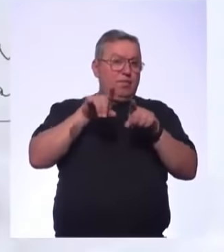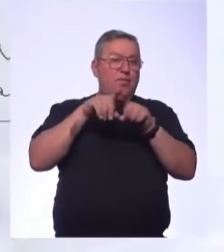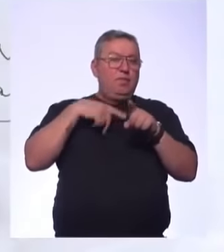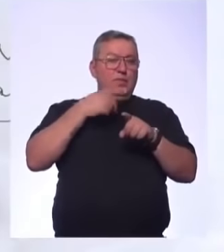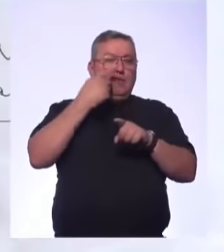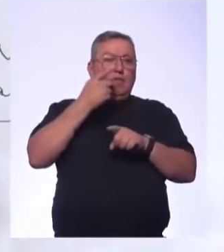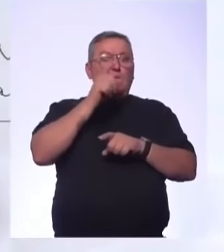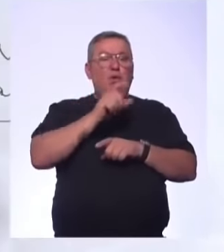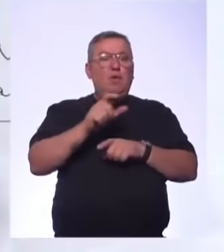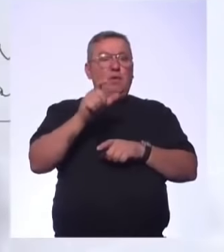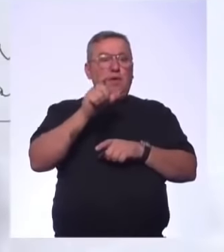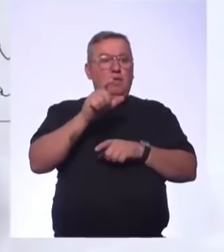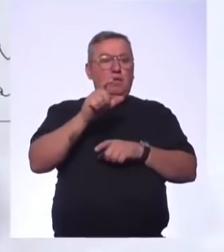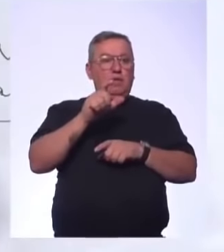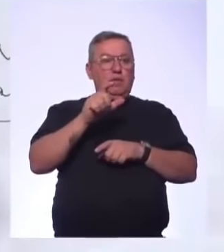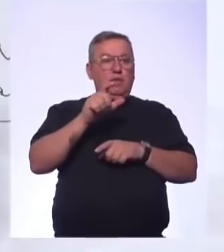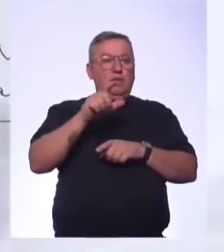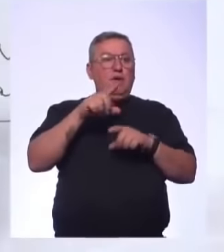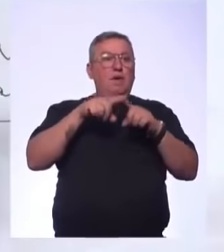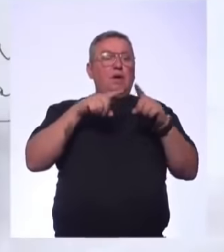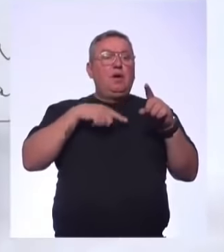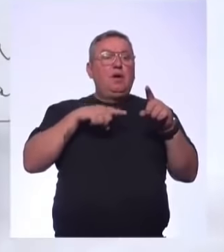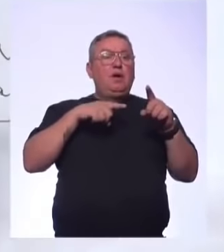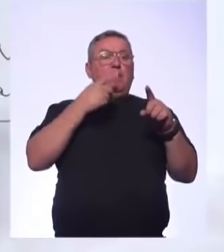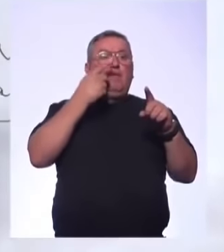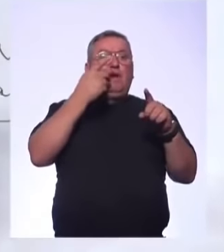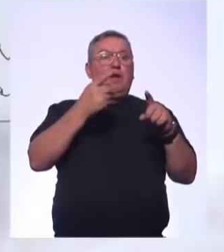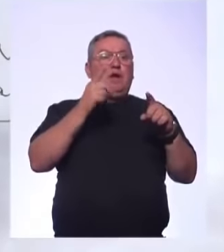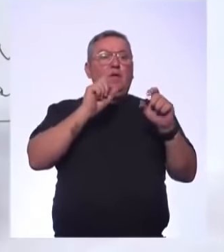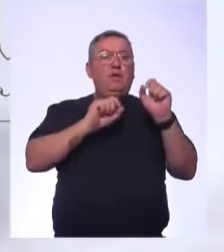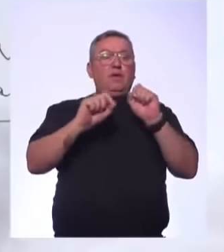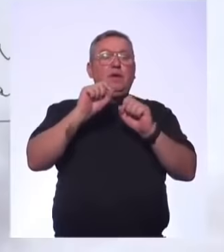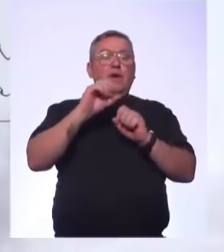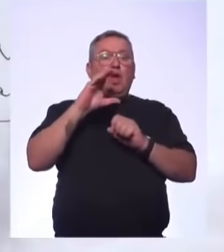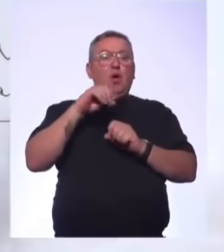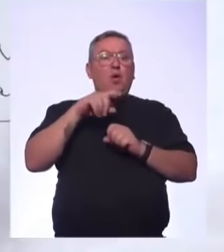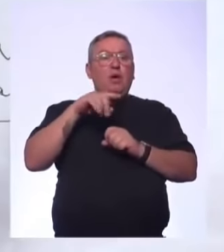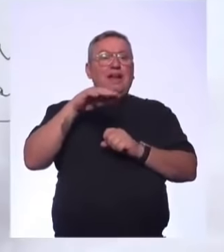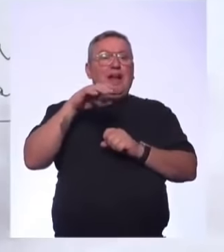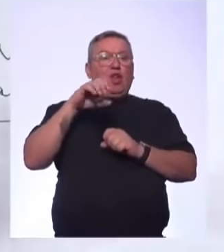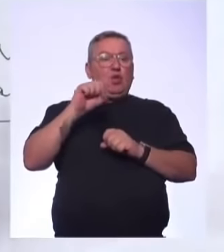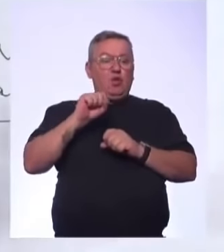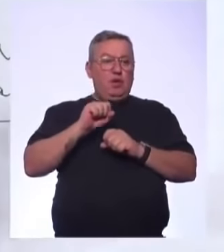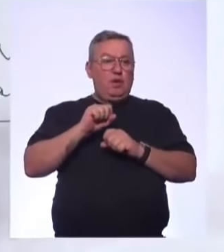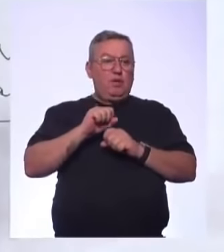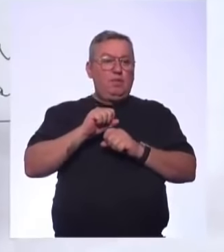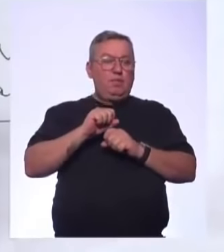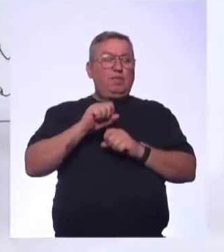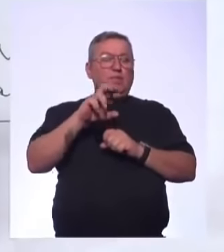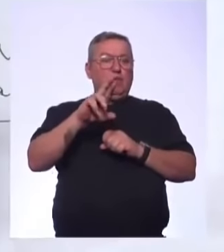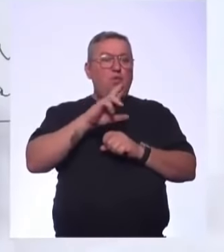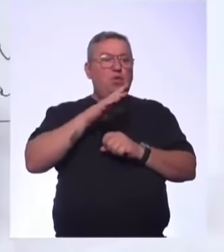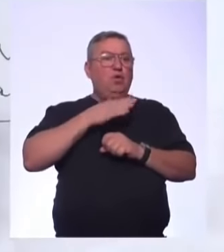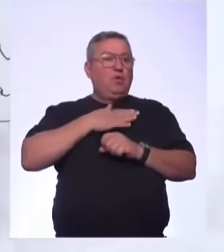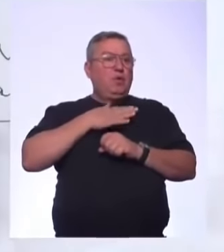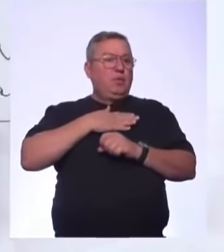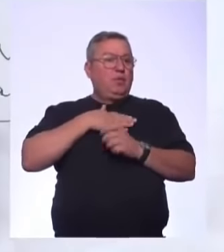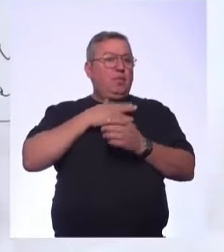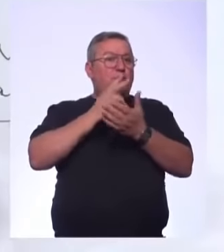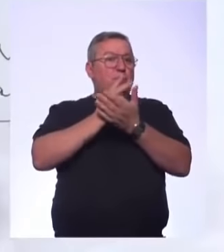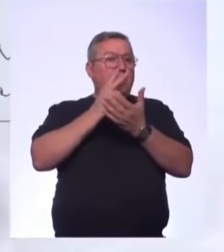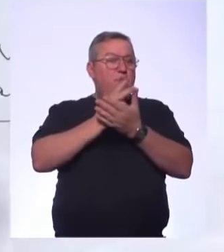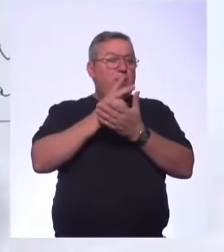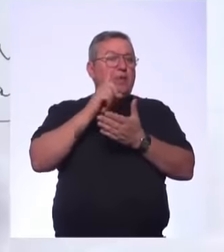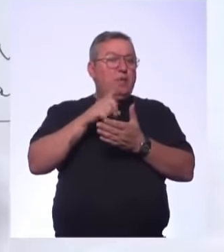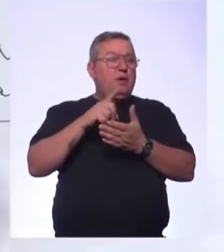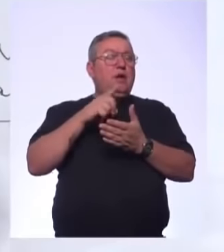essa palavra. E eu passei aí um bimestre inteiro falando que são cognatos. Então, vai lá, responde para mim, mesmo que seja em